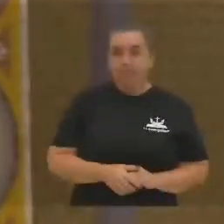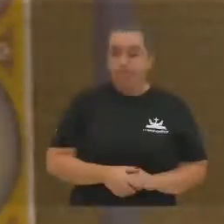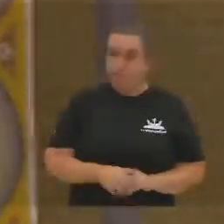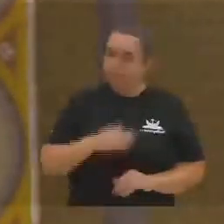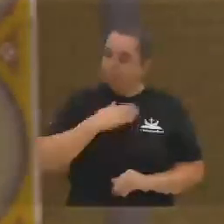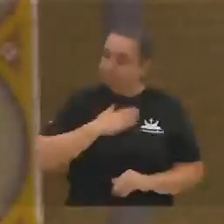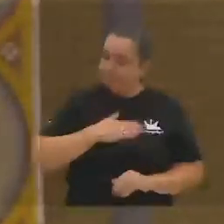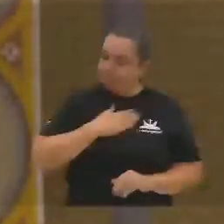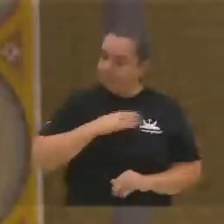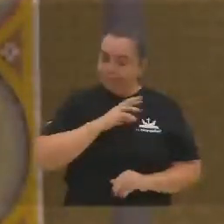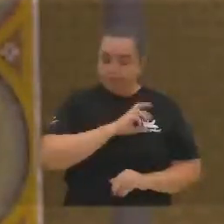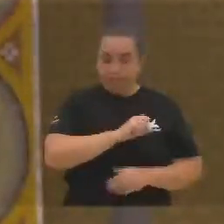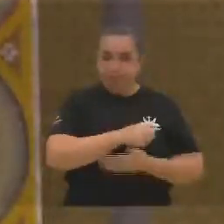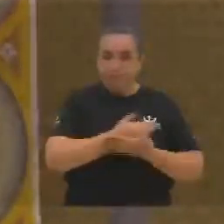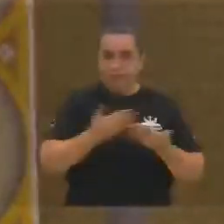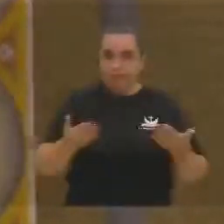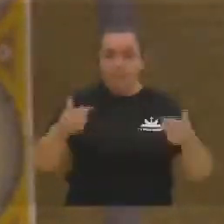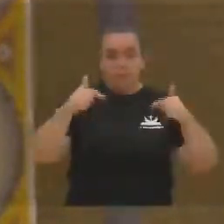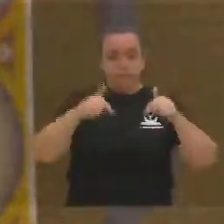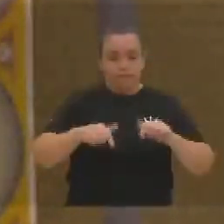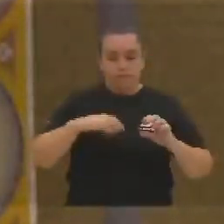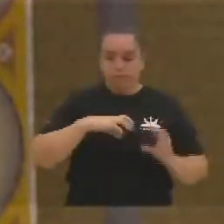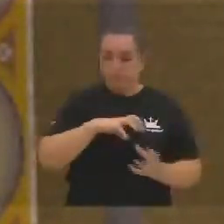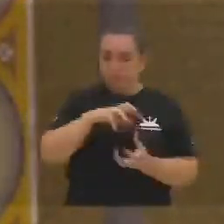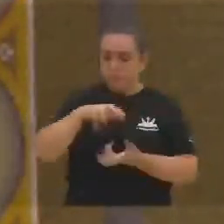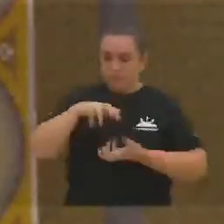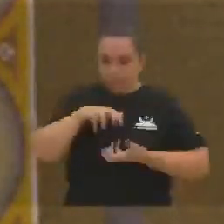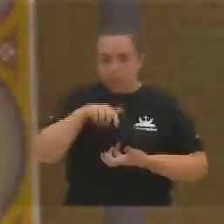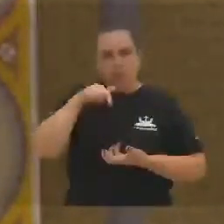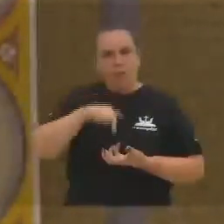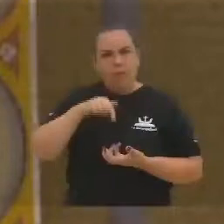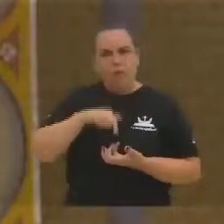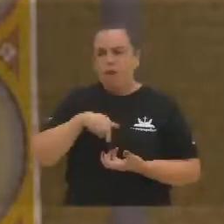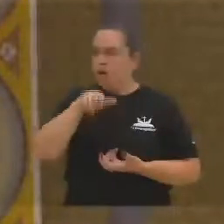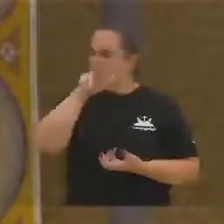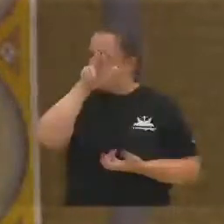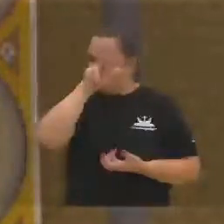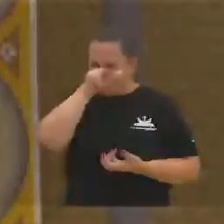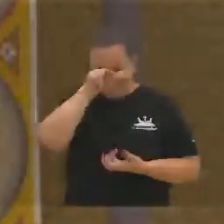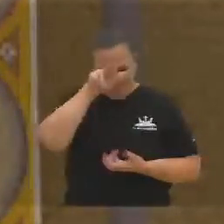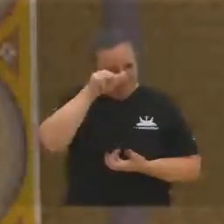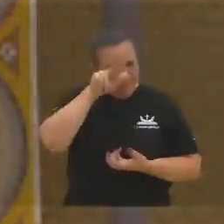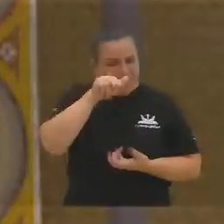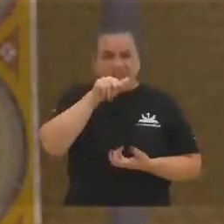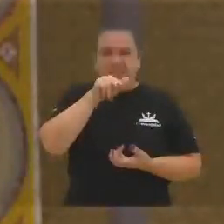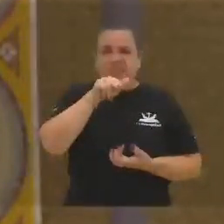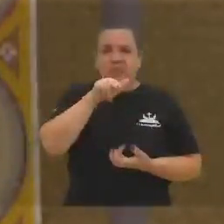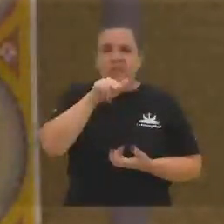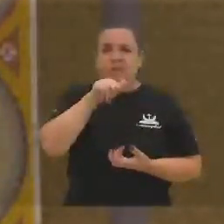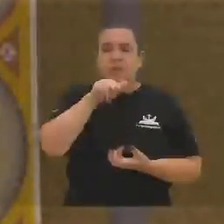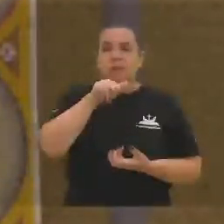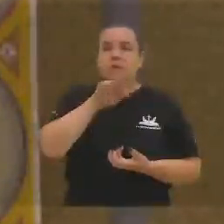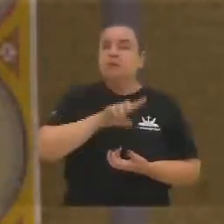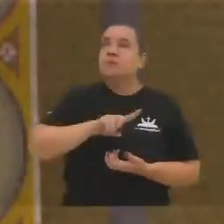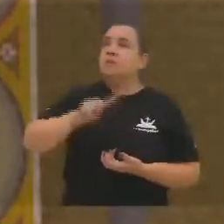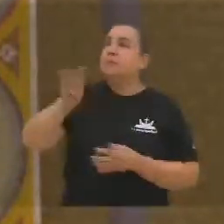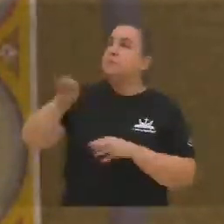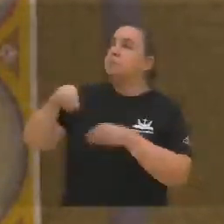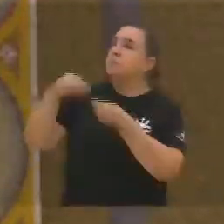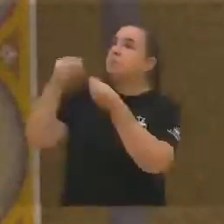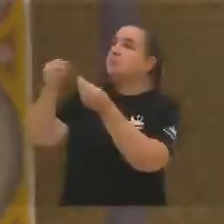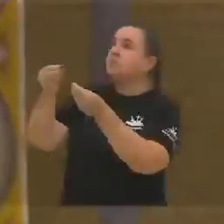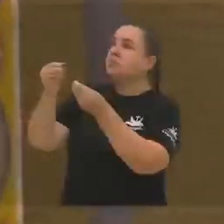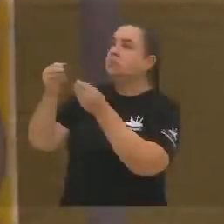Meus amados, esta terra nunca soube dar a Deus o seu